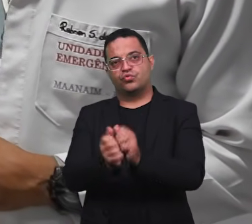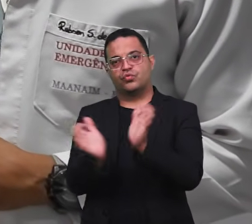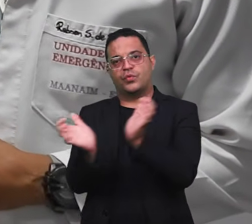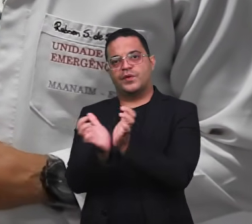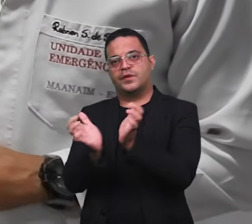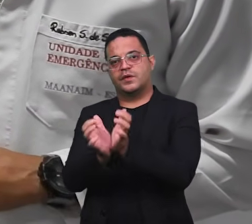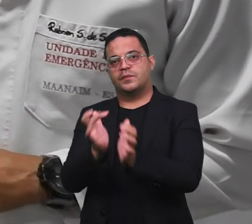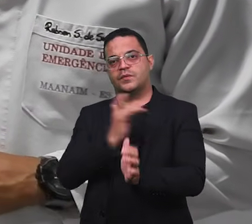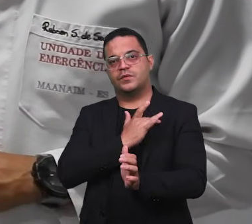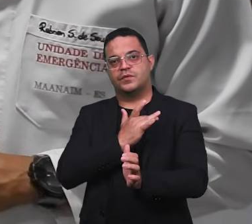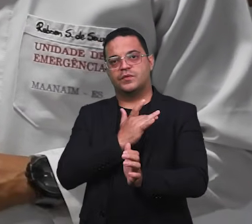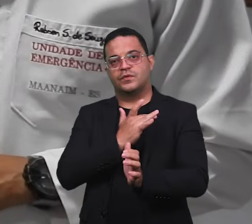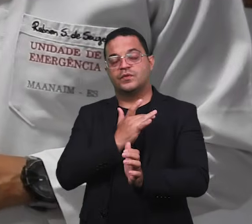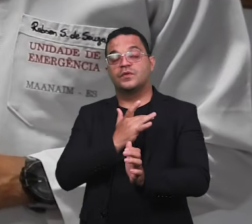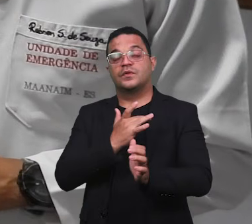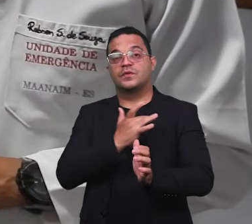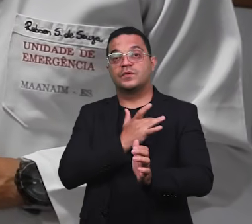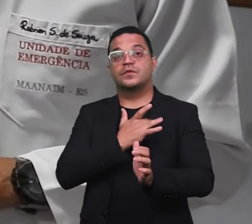equipe aqui da unidade médica.